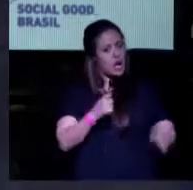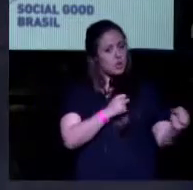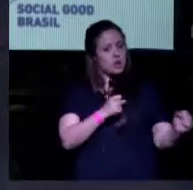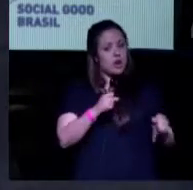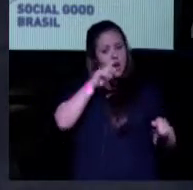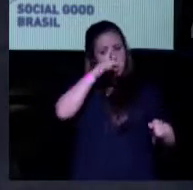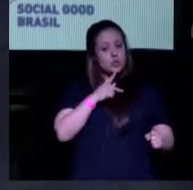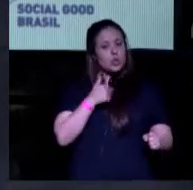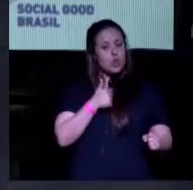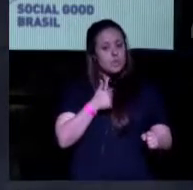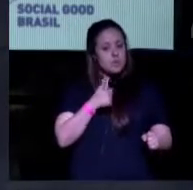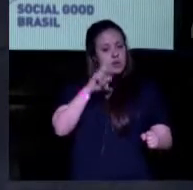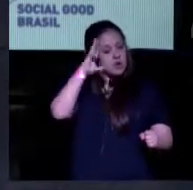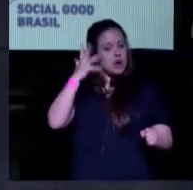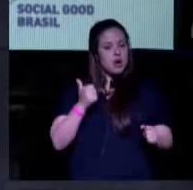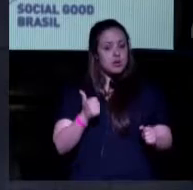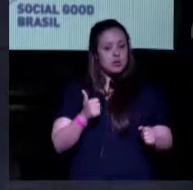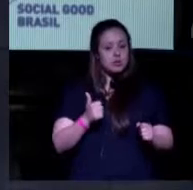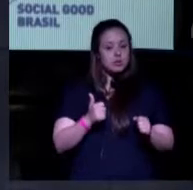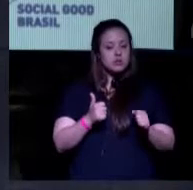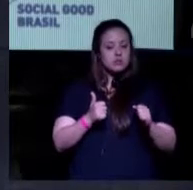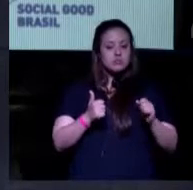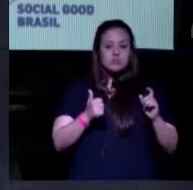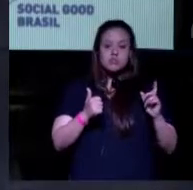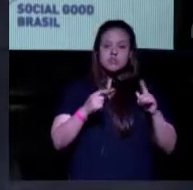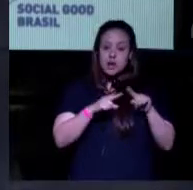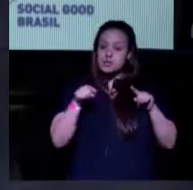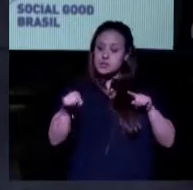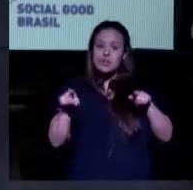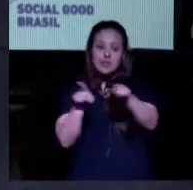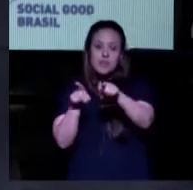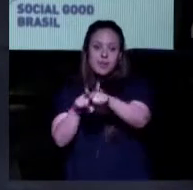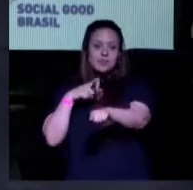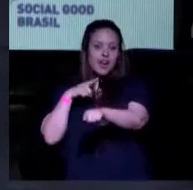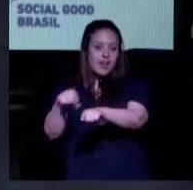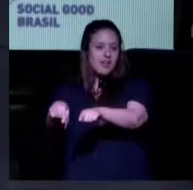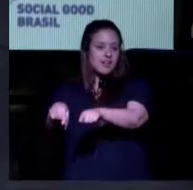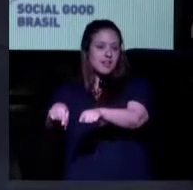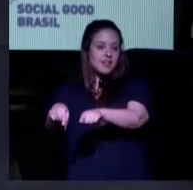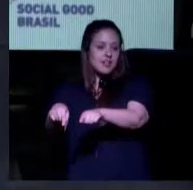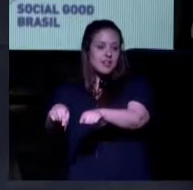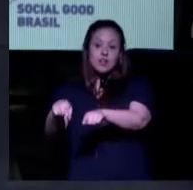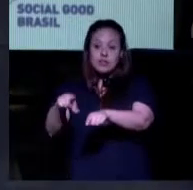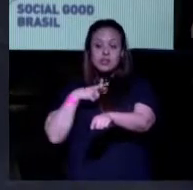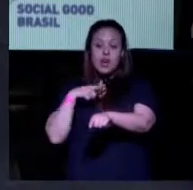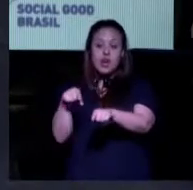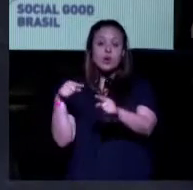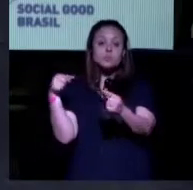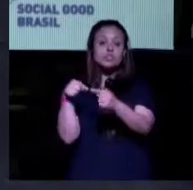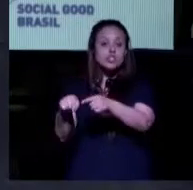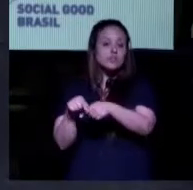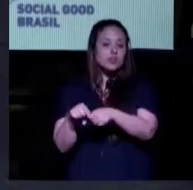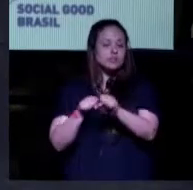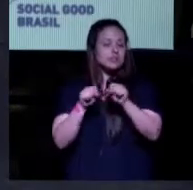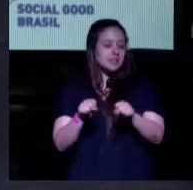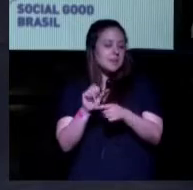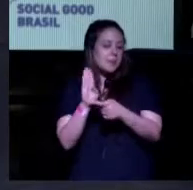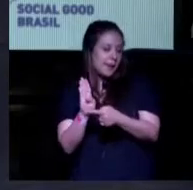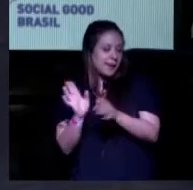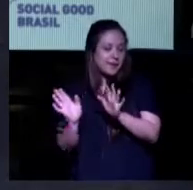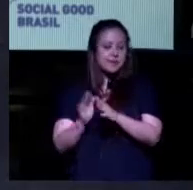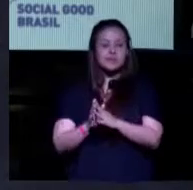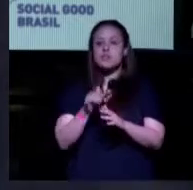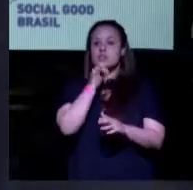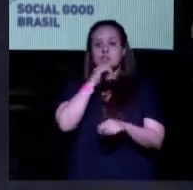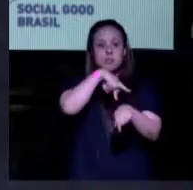está intrinsecamente conectado de forma independente aos objetivos de outras pessoas que estão trabalhando sistema b em 10 países diferentes e são